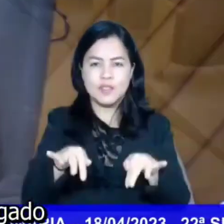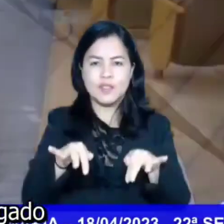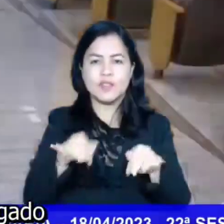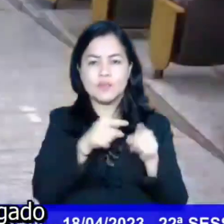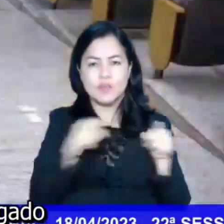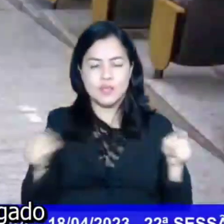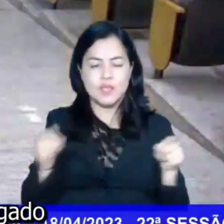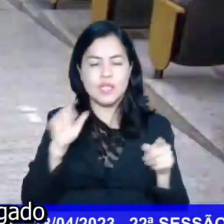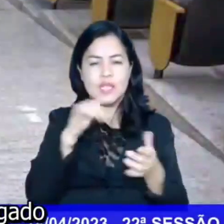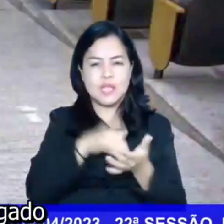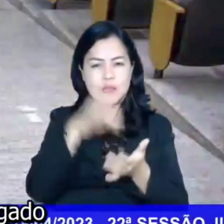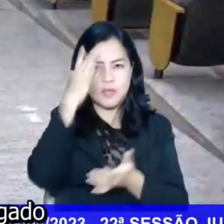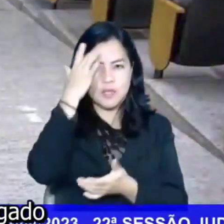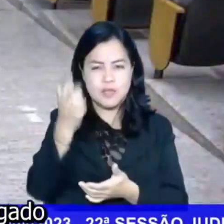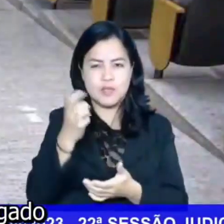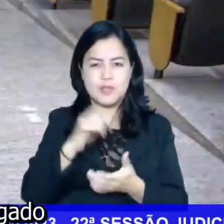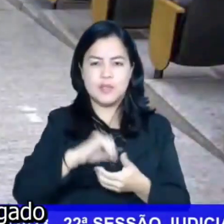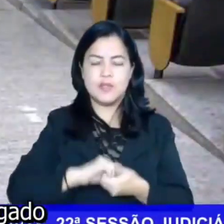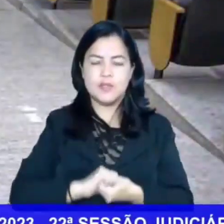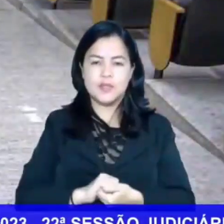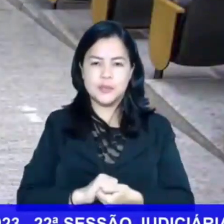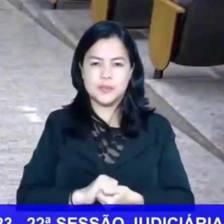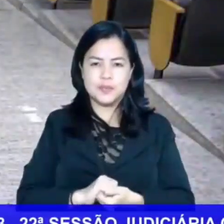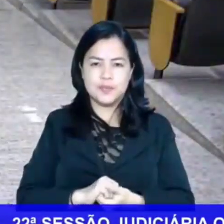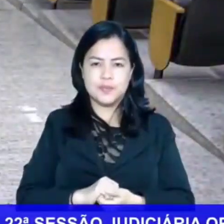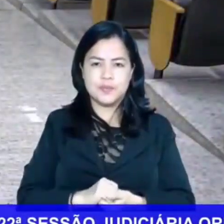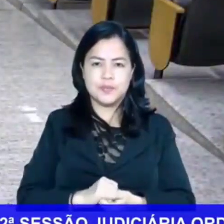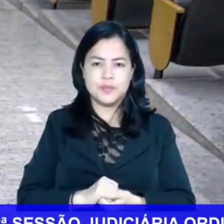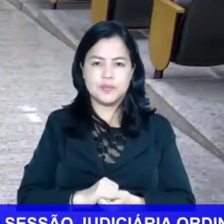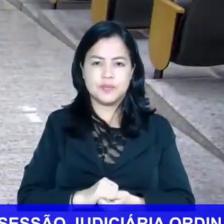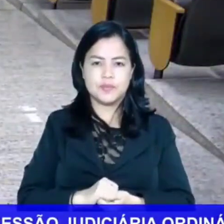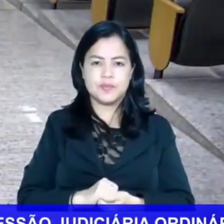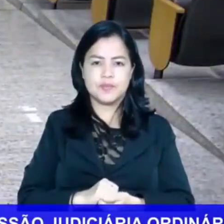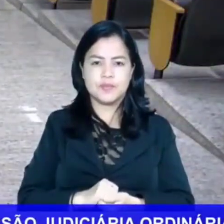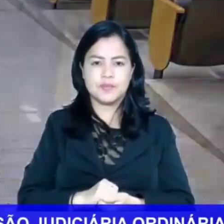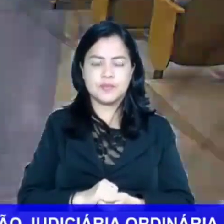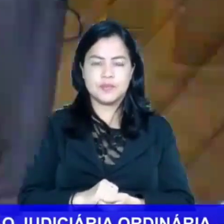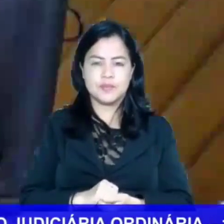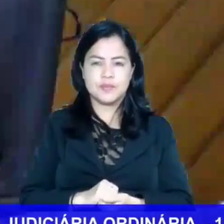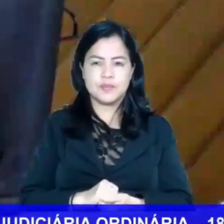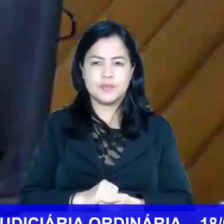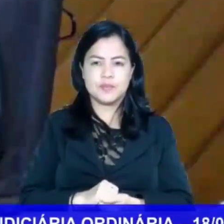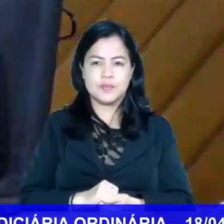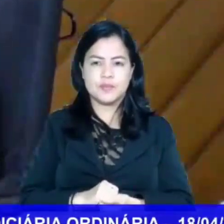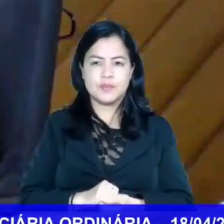sessão. Até amanhã, se Deus quiser. Obrigado. Imagem ampla do plenário.